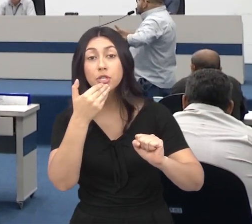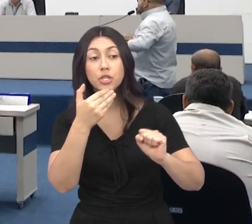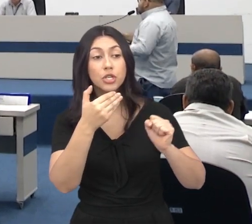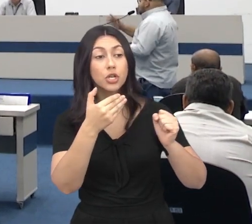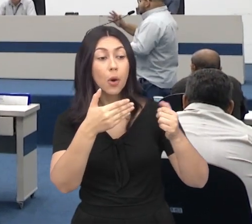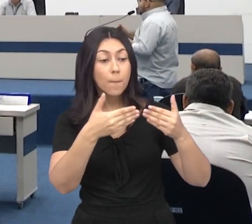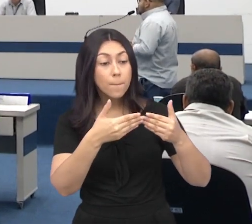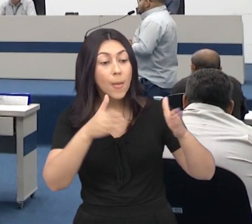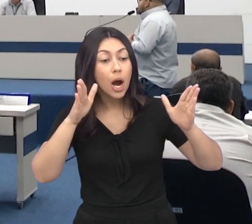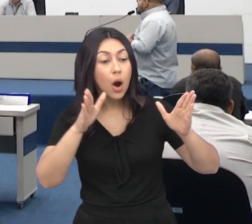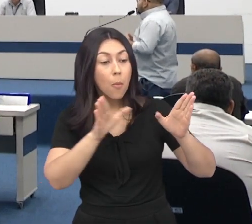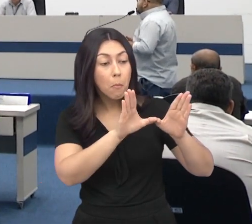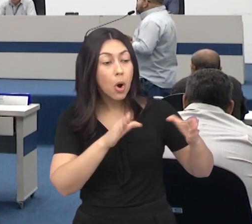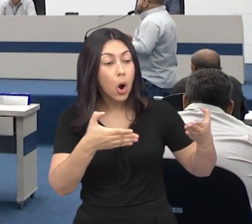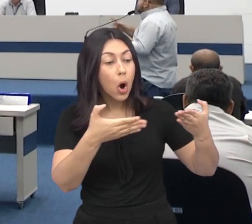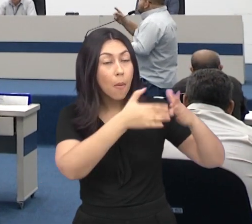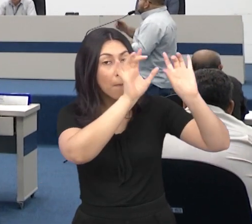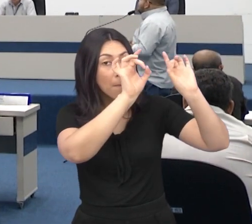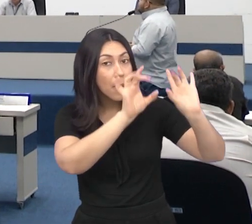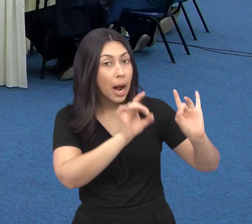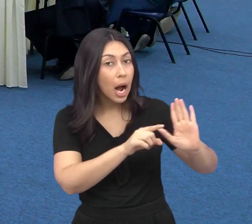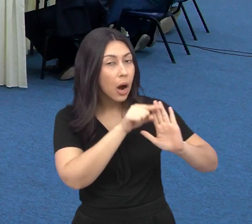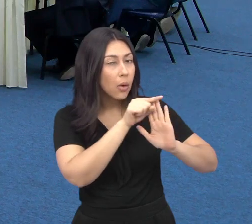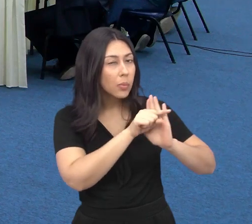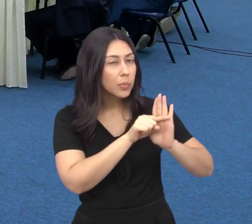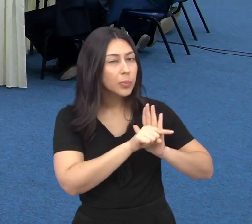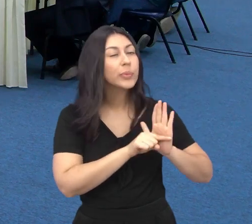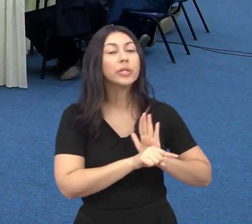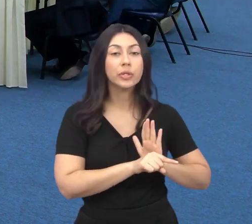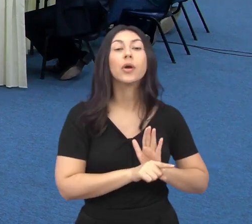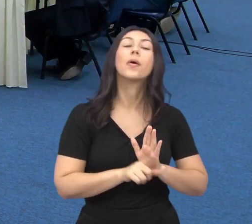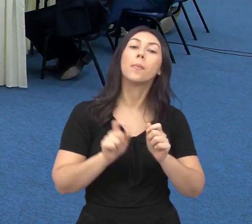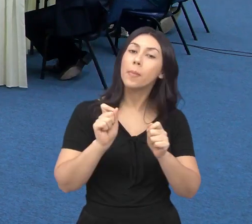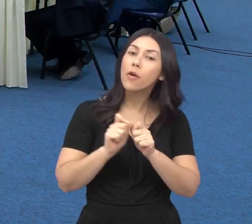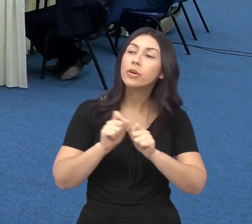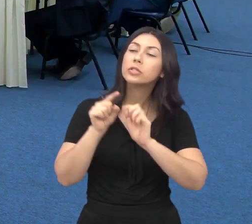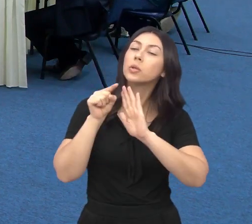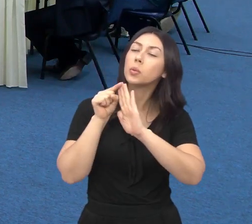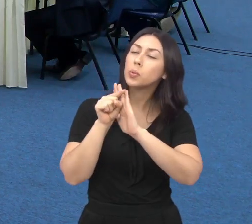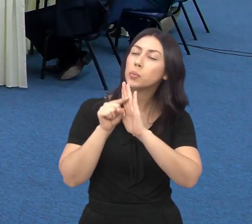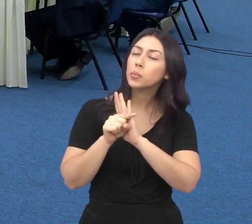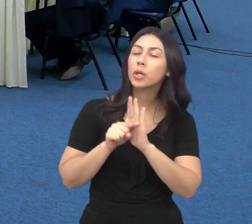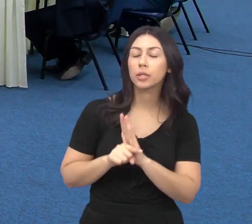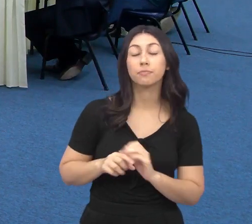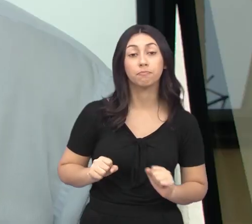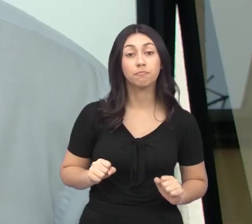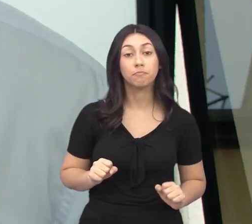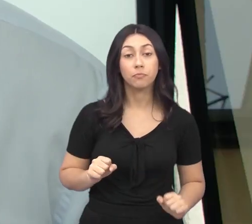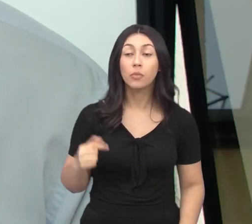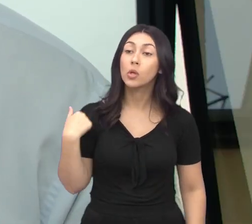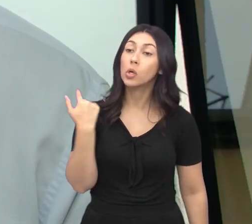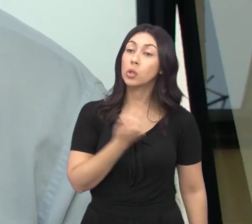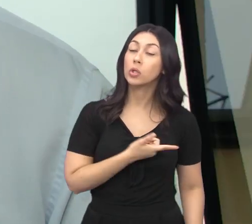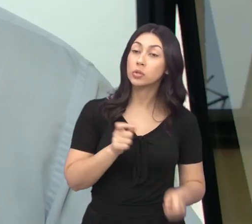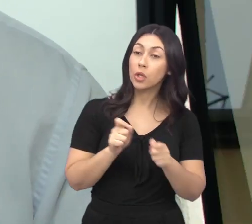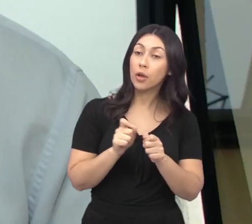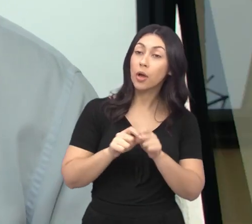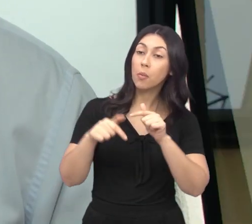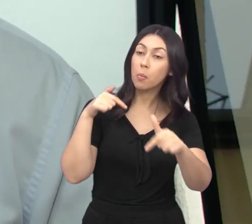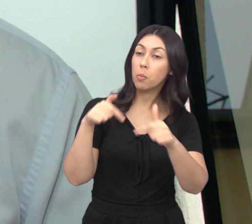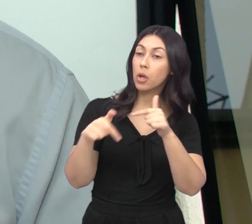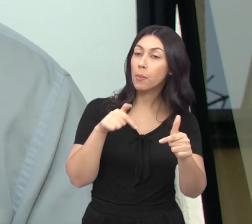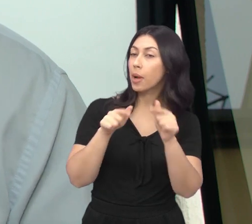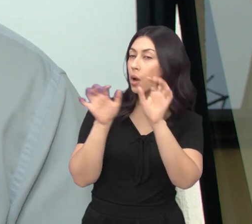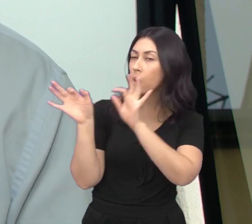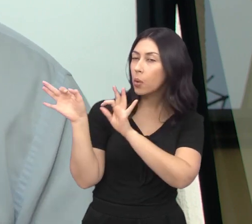a abertura de comissões especiais de inquéritos, às 6, para realizar investigações. A gente faz todo um